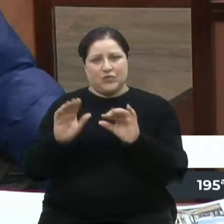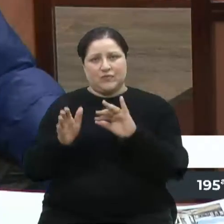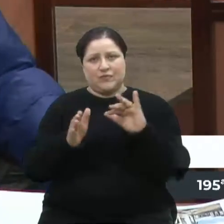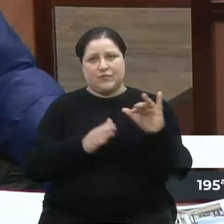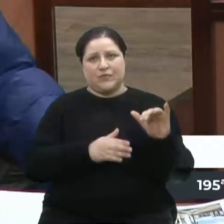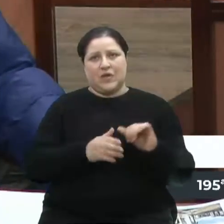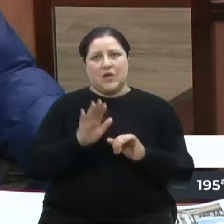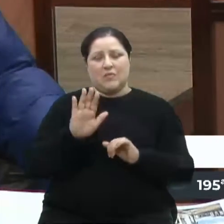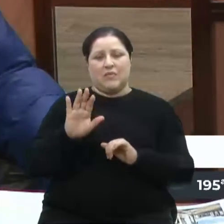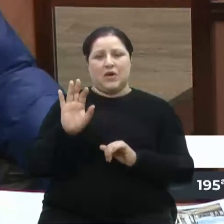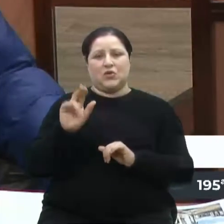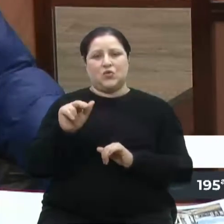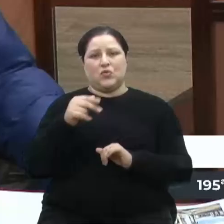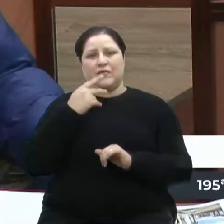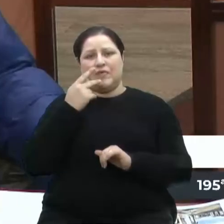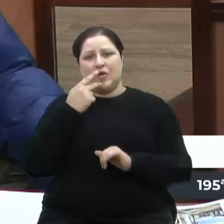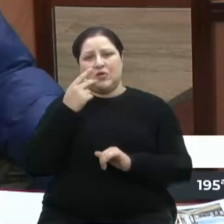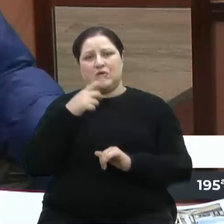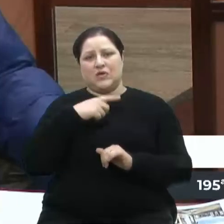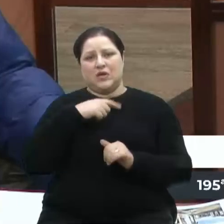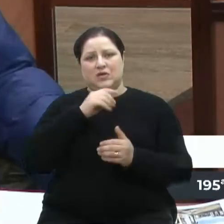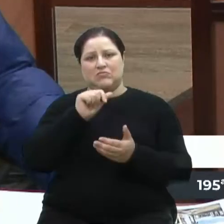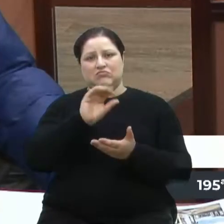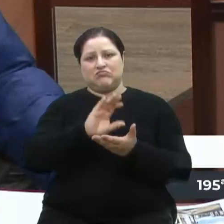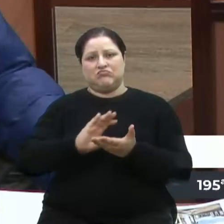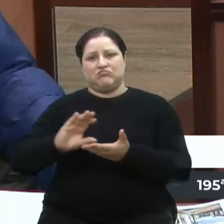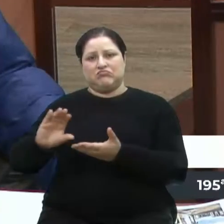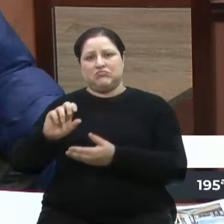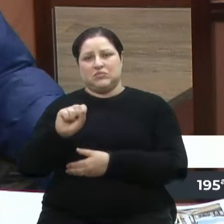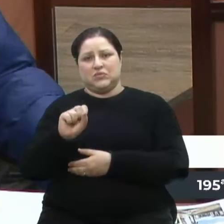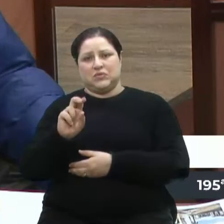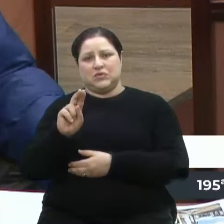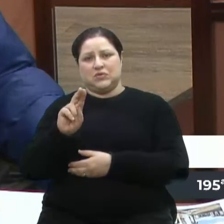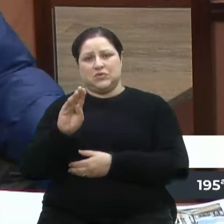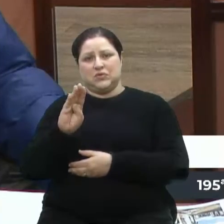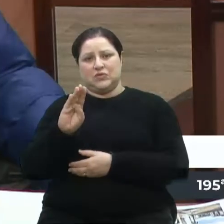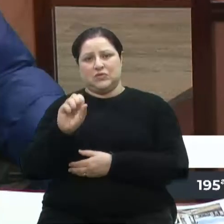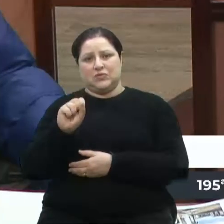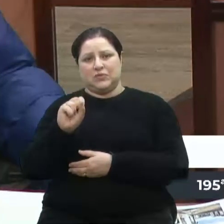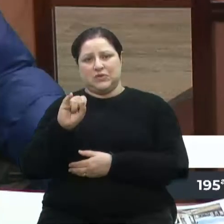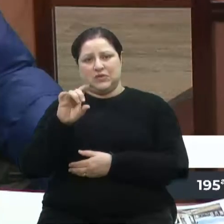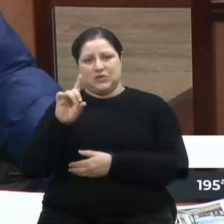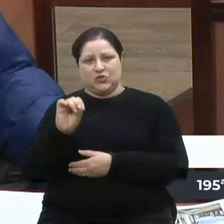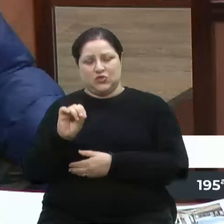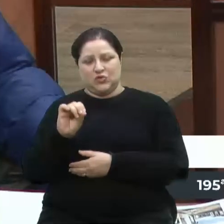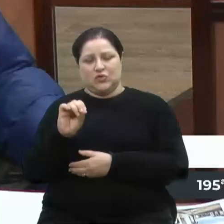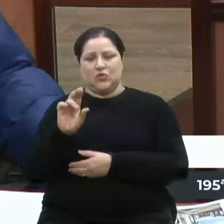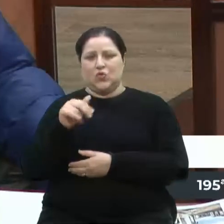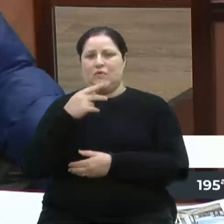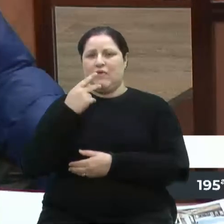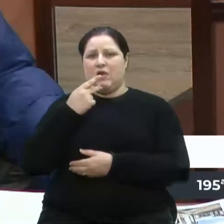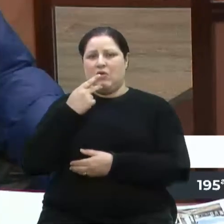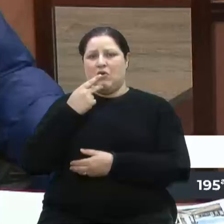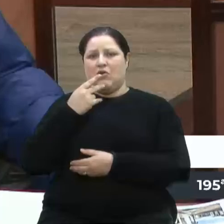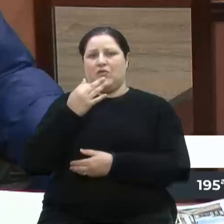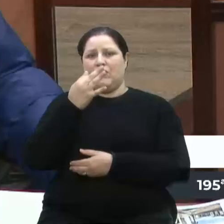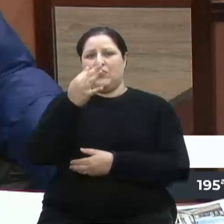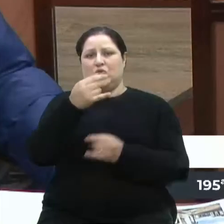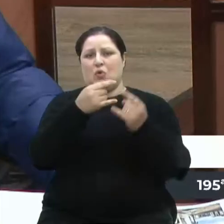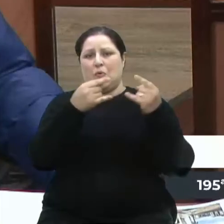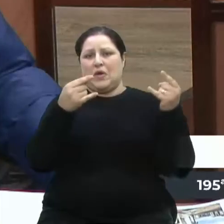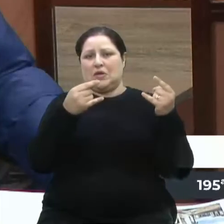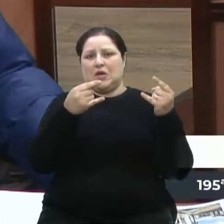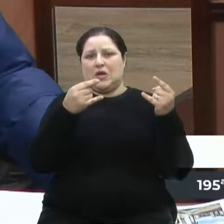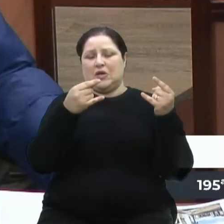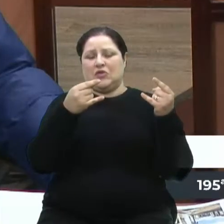nunca mais iria aumentar, porque, infelizmente, a gente nem tem como prever todos esses outros custos né, dos insumos todos envolvidos